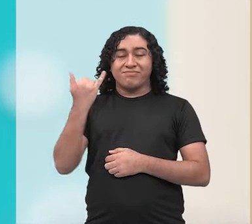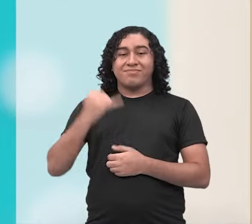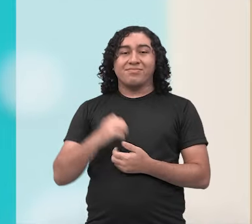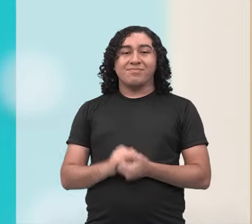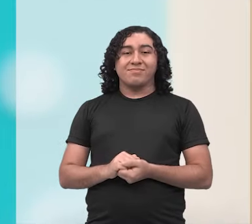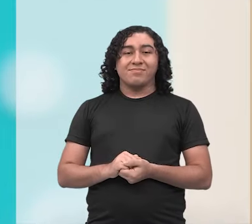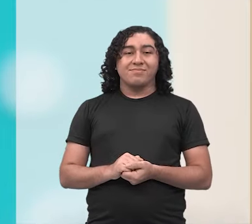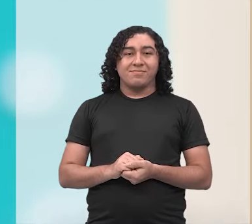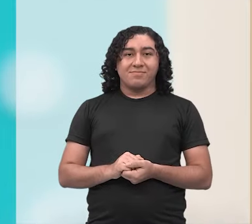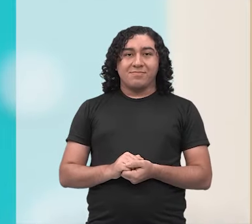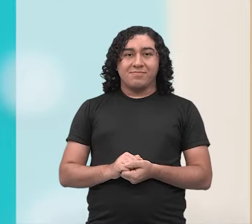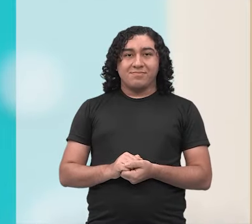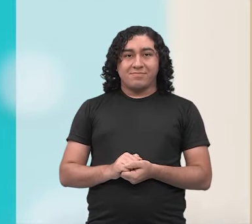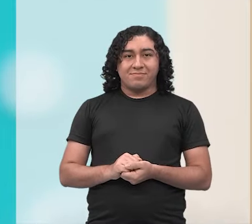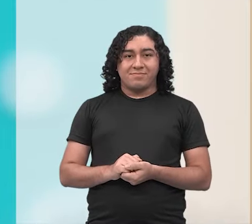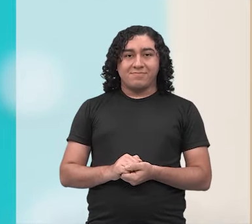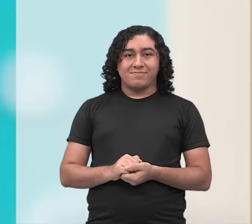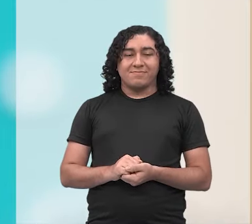a arte